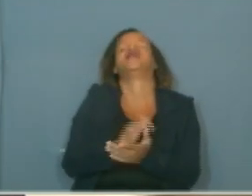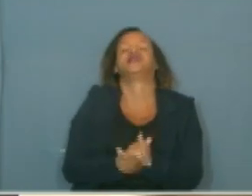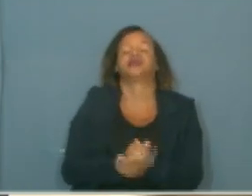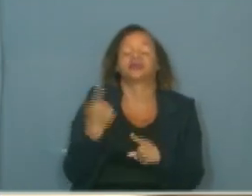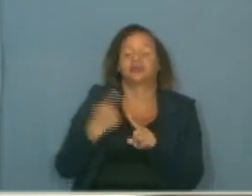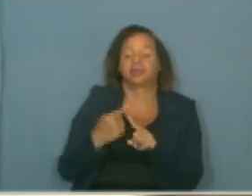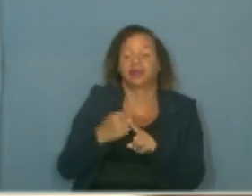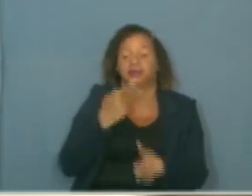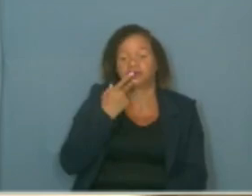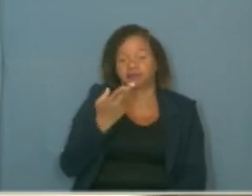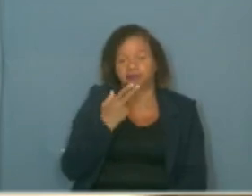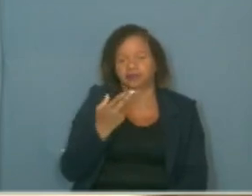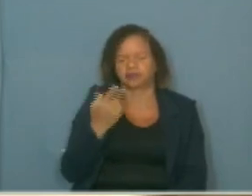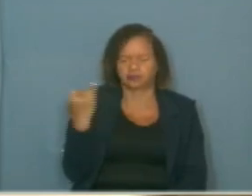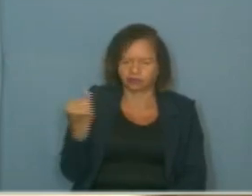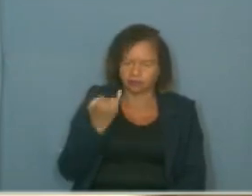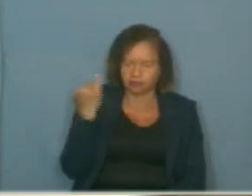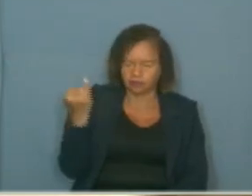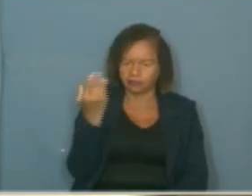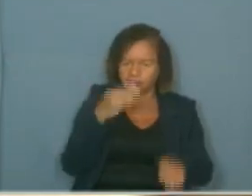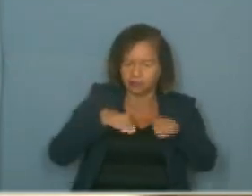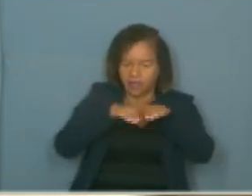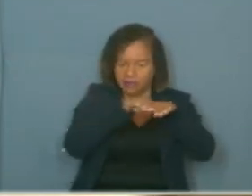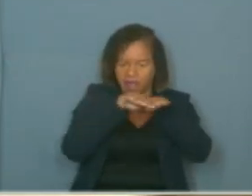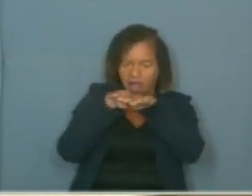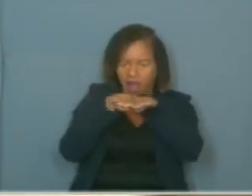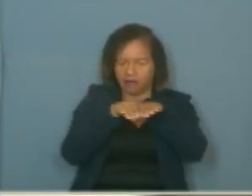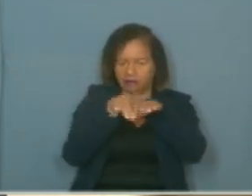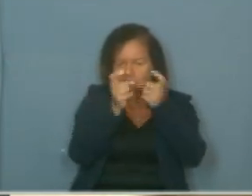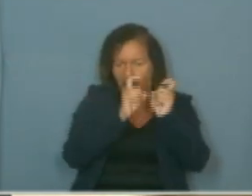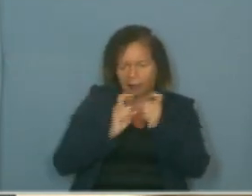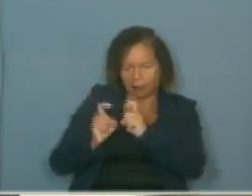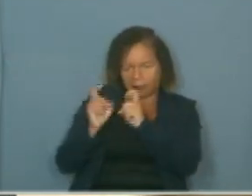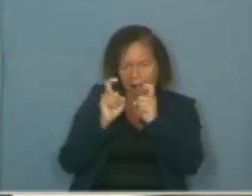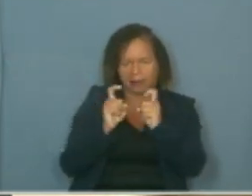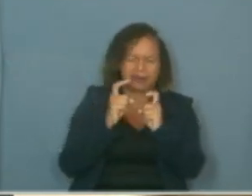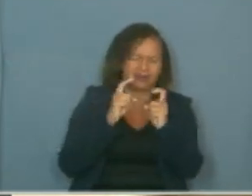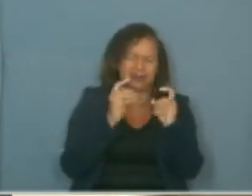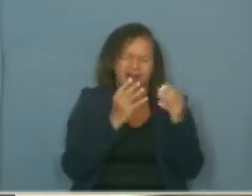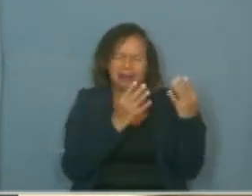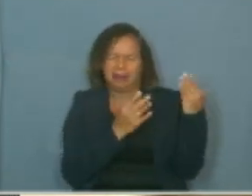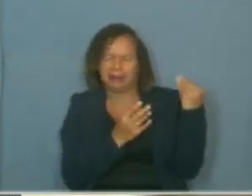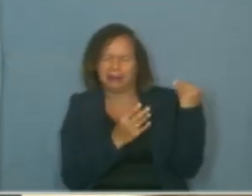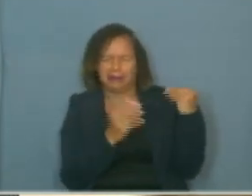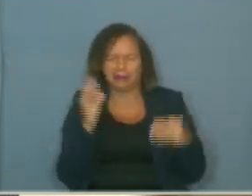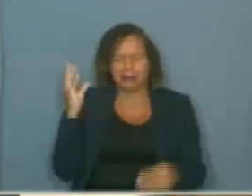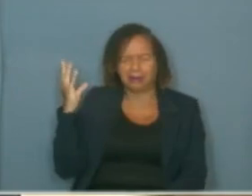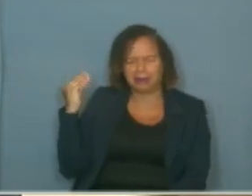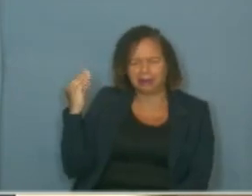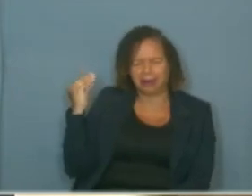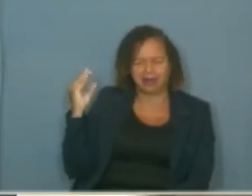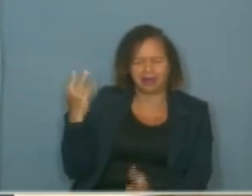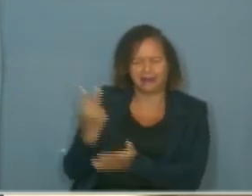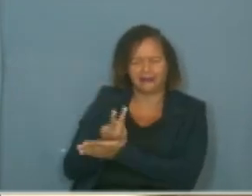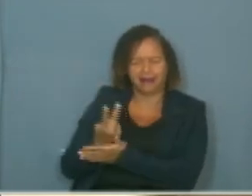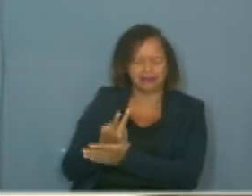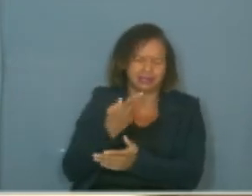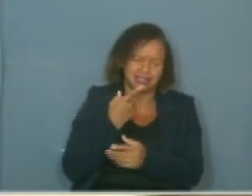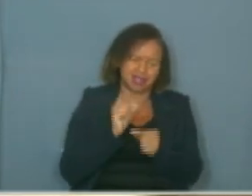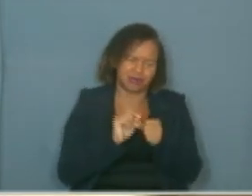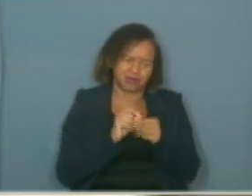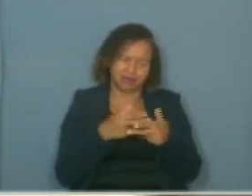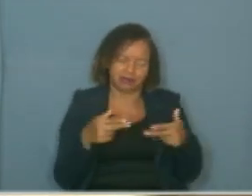Porque a gente está falando, é importante a gente nivelar a discussão para que não haja ruídos, para que ninguém ache que a gente está fazendo uma coisa que a gente não está